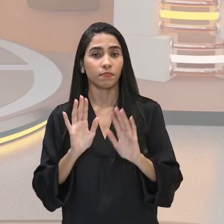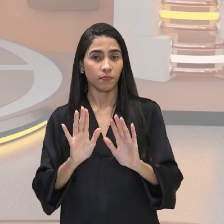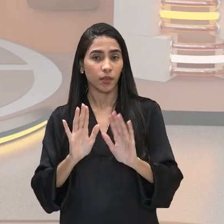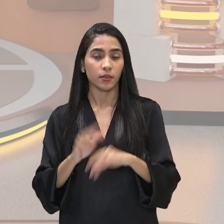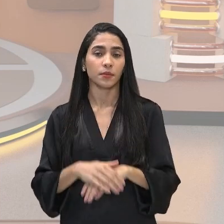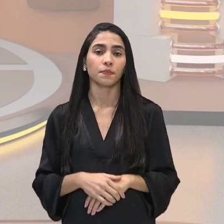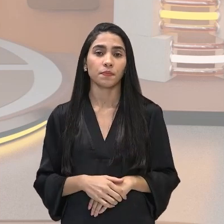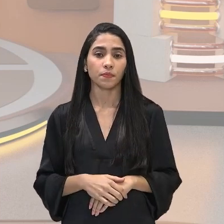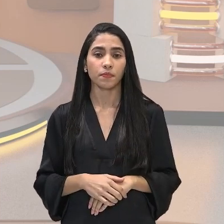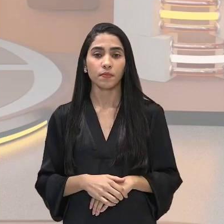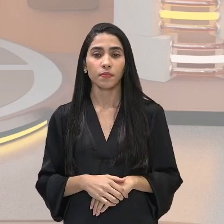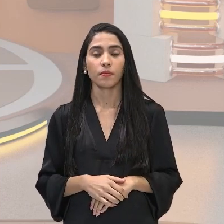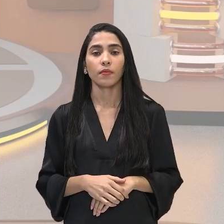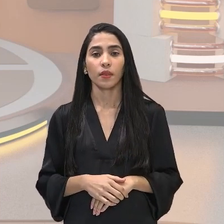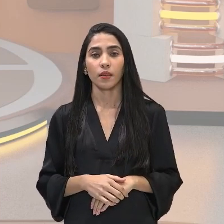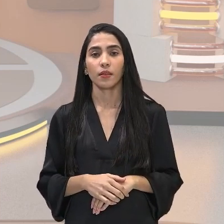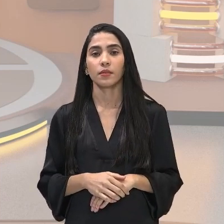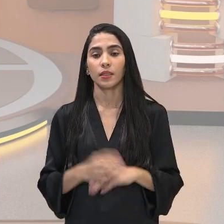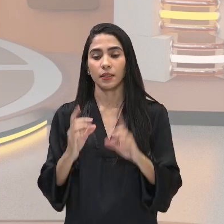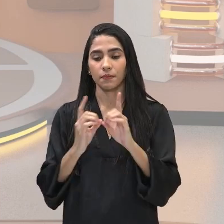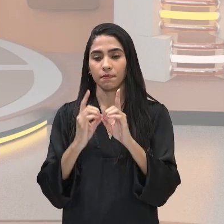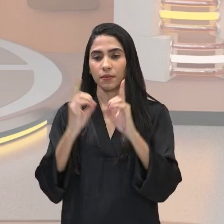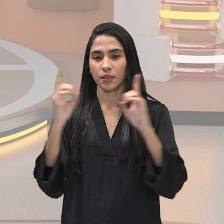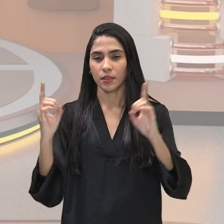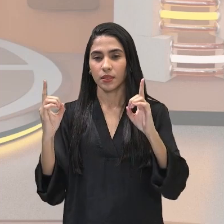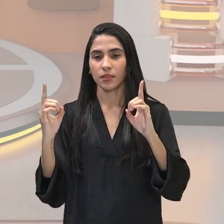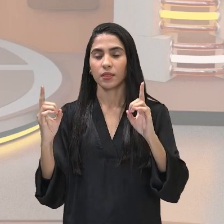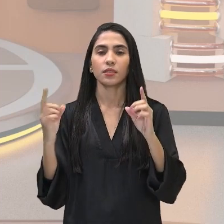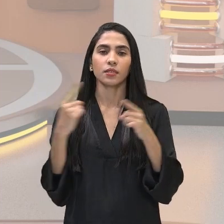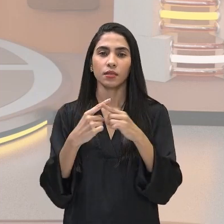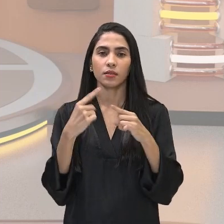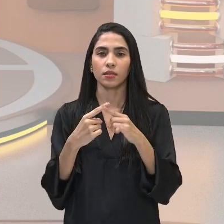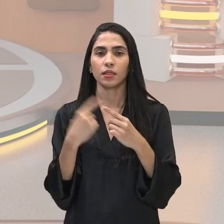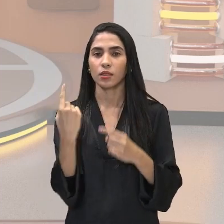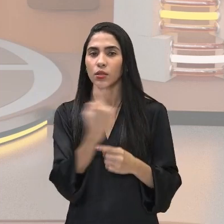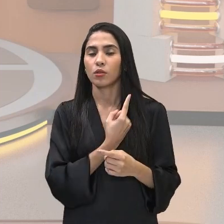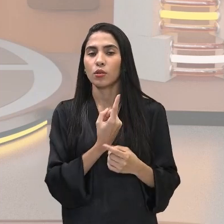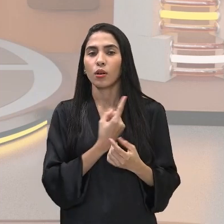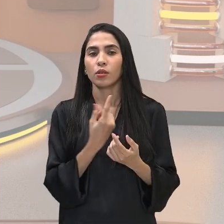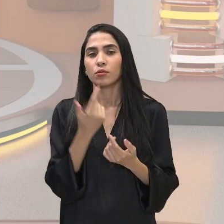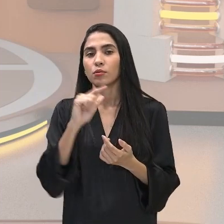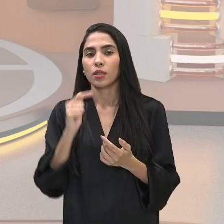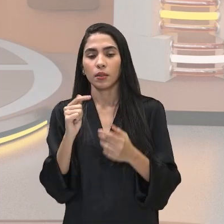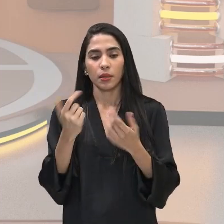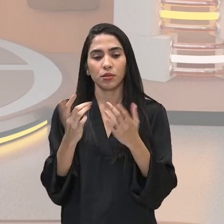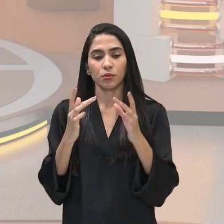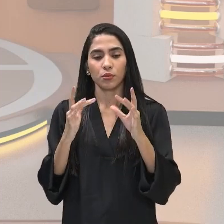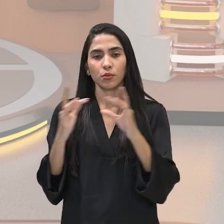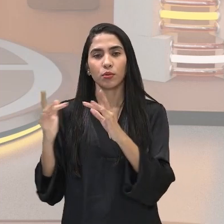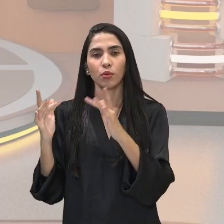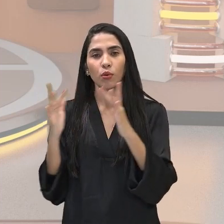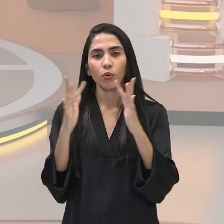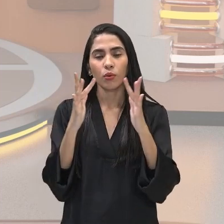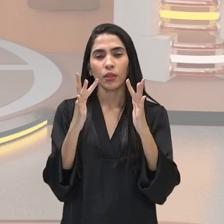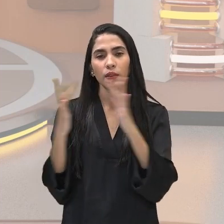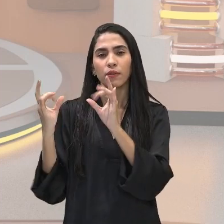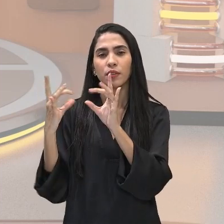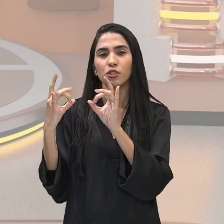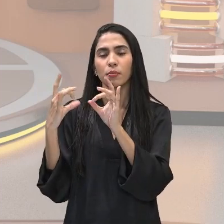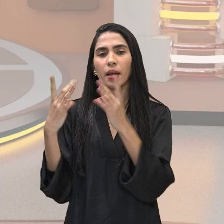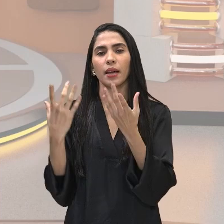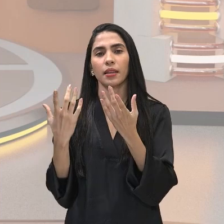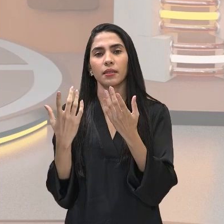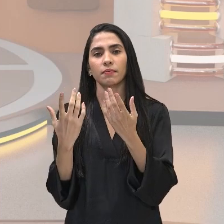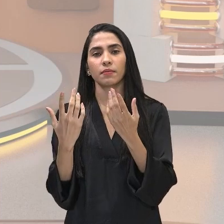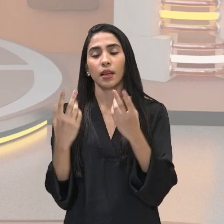mesmo tempo, cada vez mais distantes, né? Porque nós acabamos não nos comunicando mais também. Nós não olhamos mais no